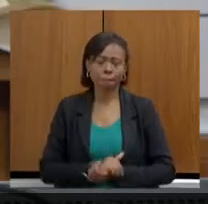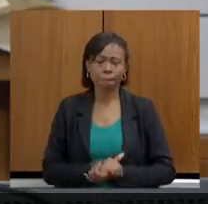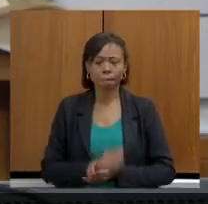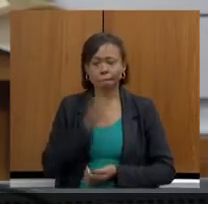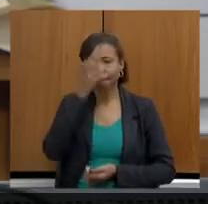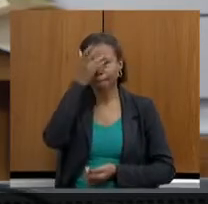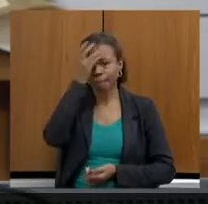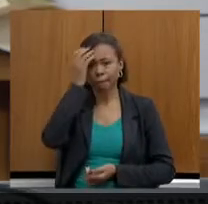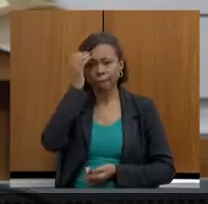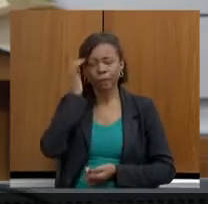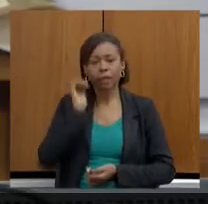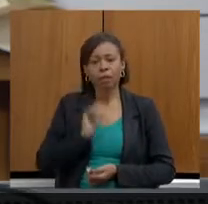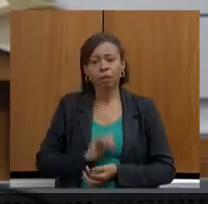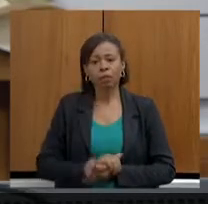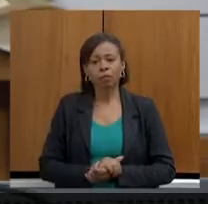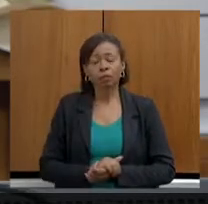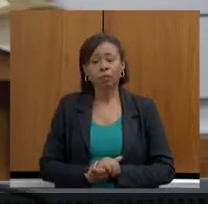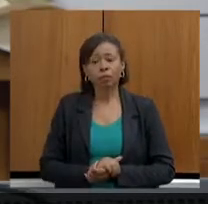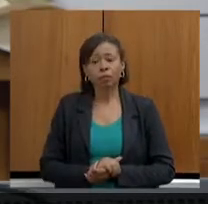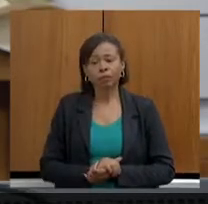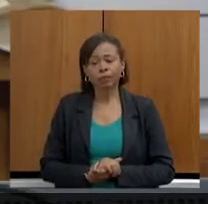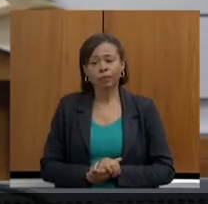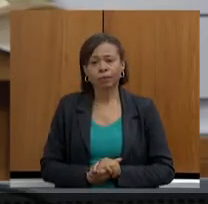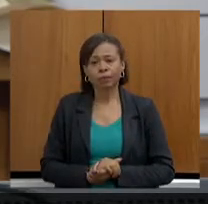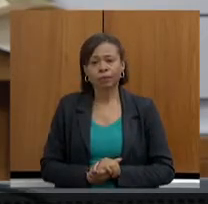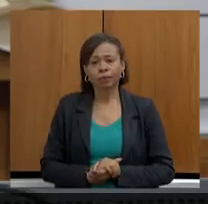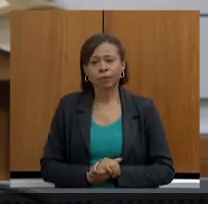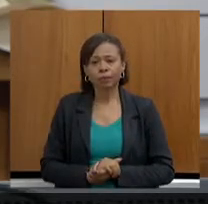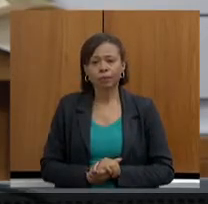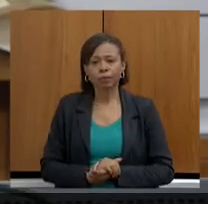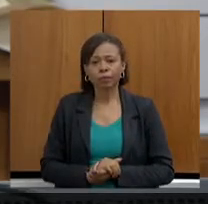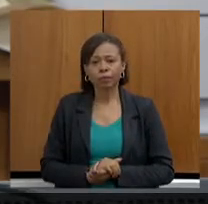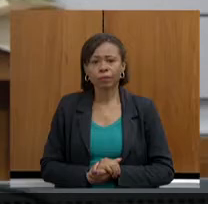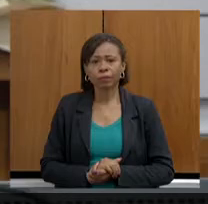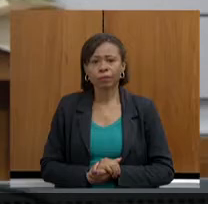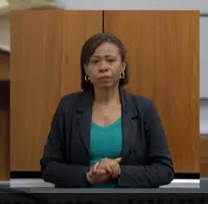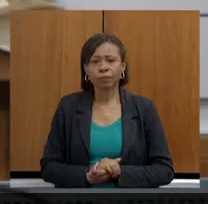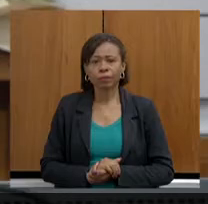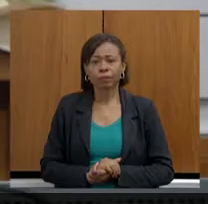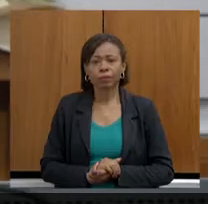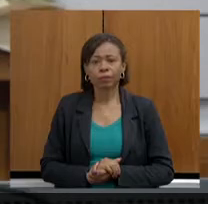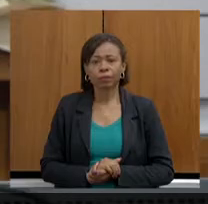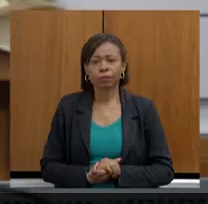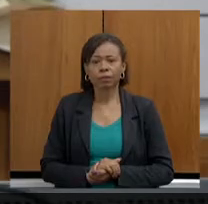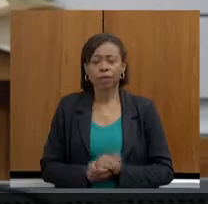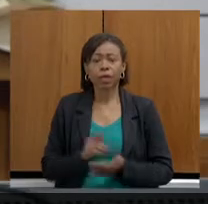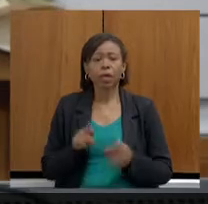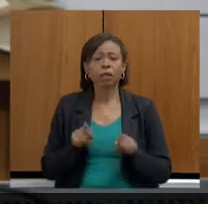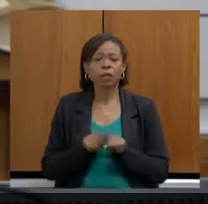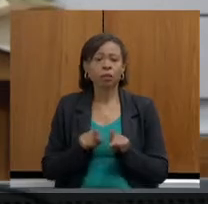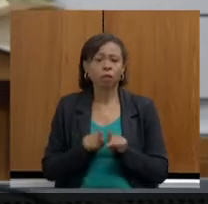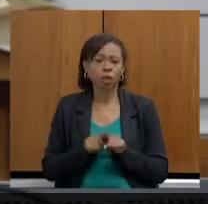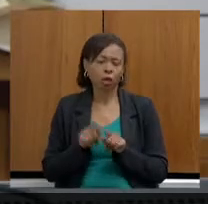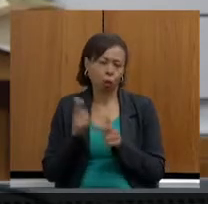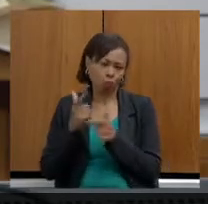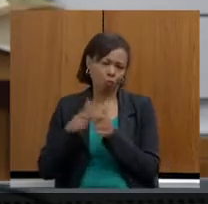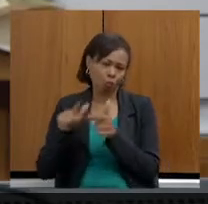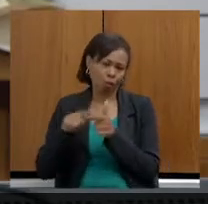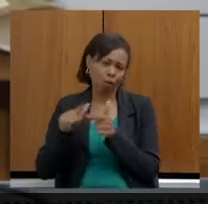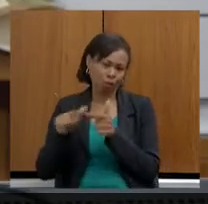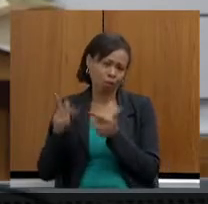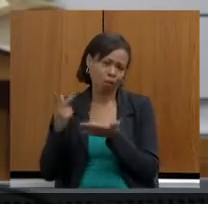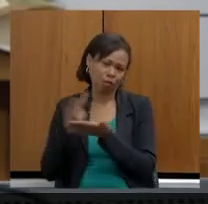e outra coisa né Com relação à ao incidente que teve Presidente eu tenho certeza que